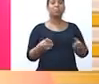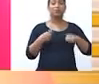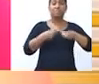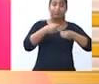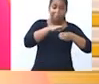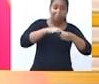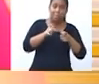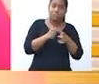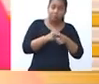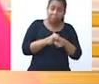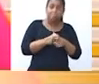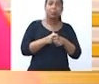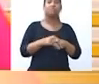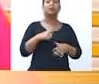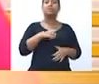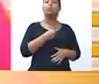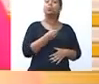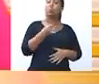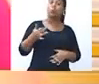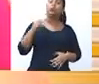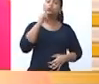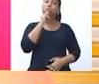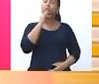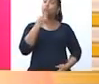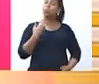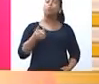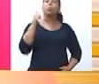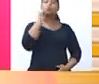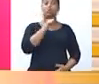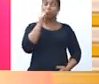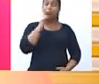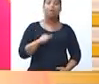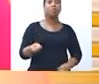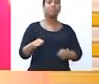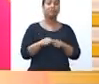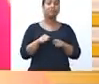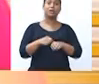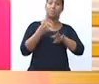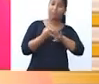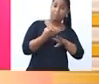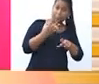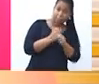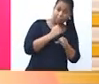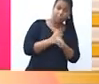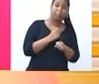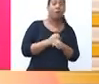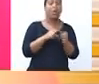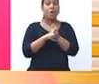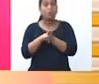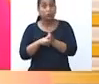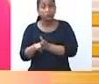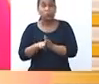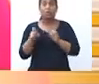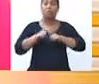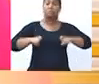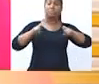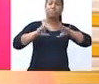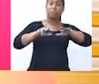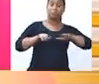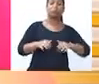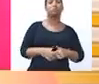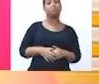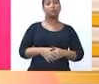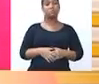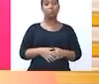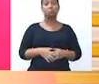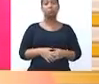cidade pequena, onde eu tinha alguns exemplos de mulheres fazendo matemática, estudando ciência da computação, que legal. Trabalhando